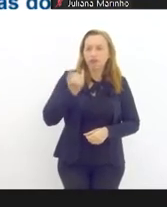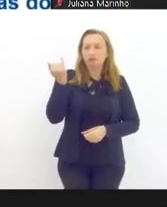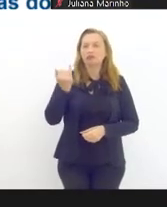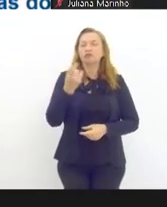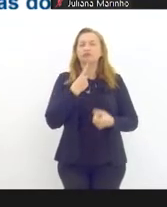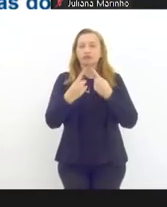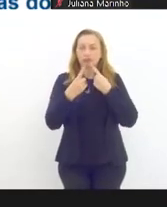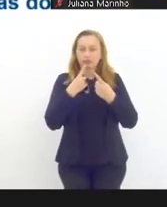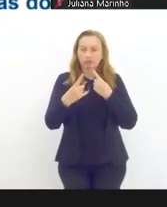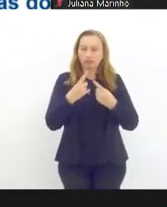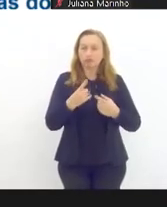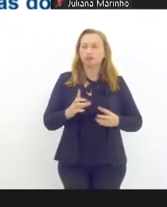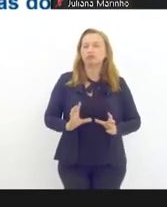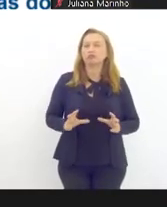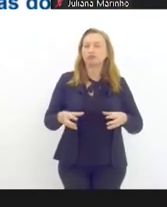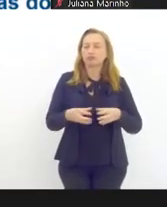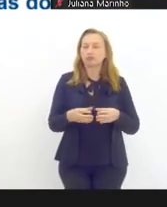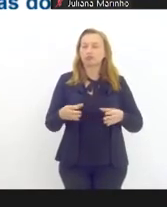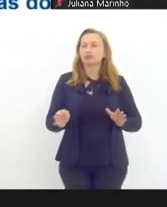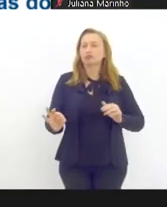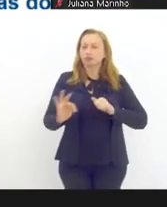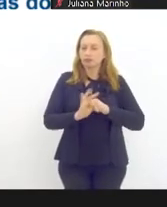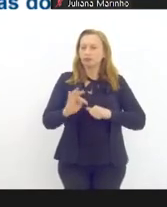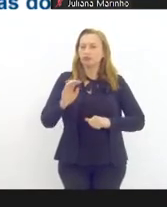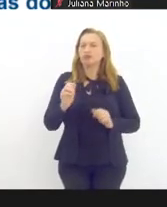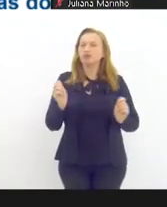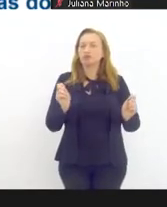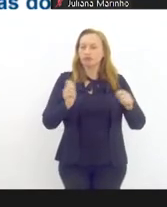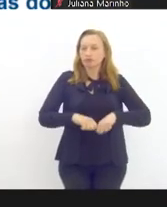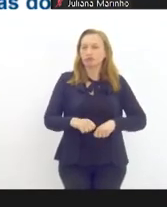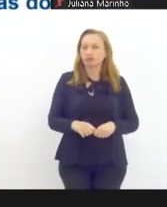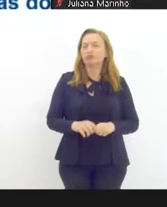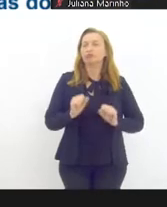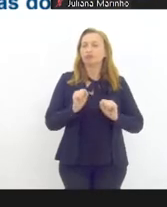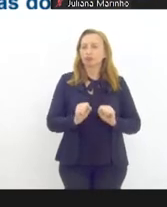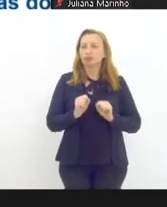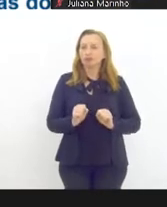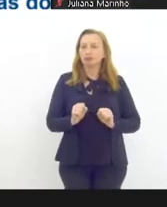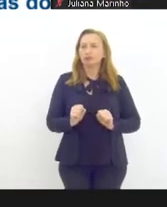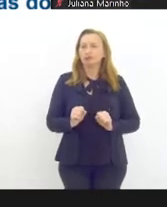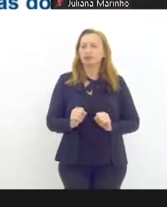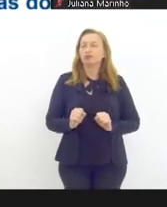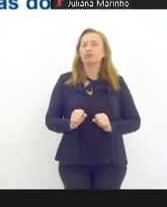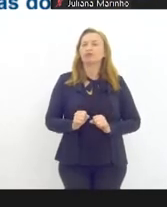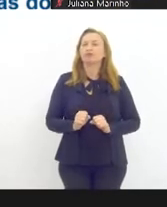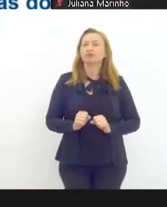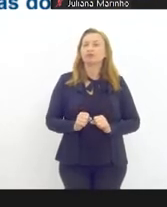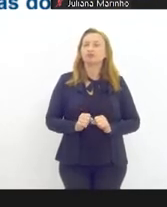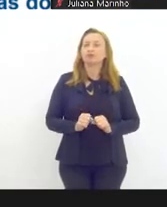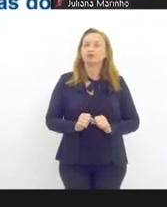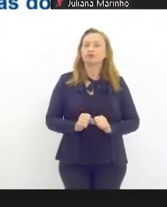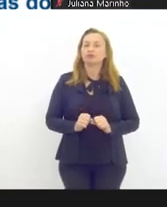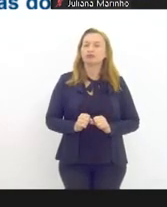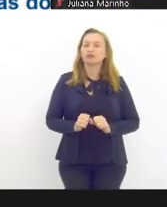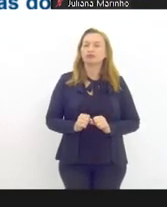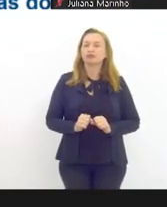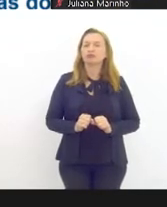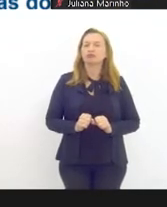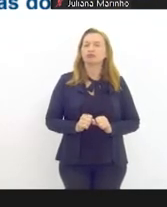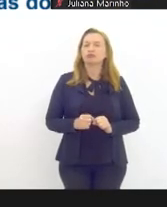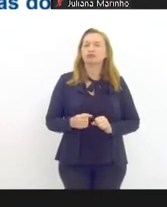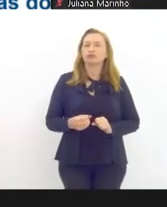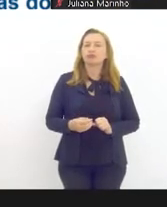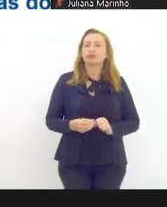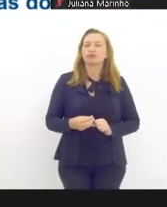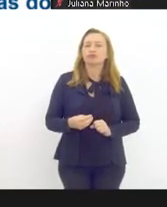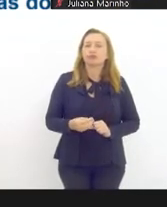essa discussão, até pelo seu corpo técnico, né, muito capacitado, para que também possa ter assento, para que também possa ter uma posição muito importante. Então,